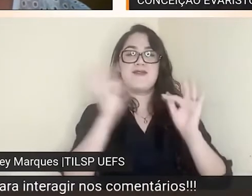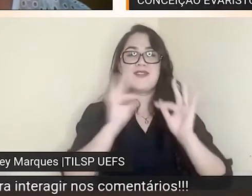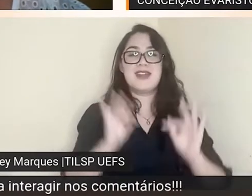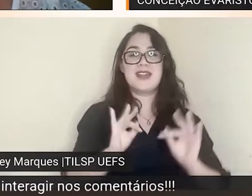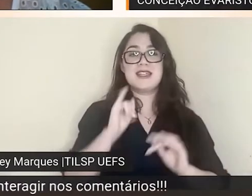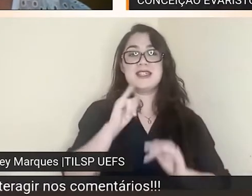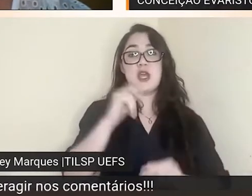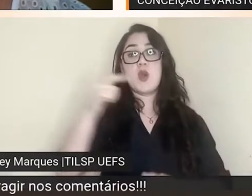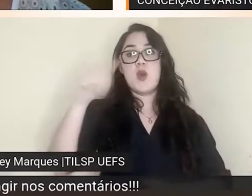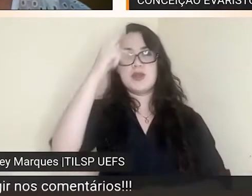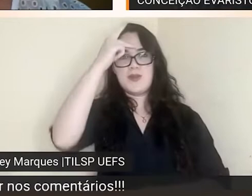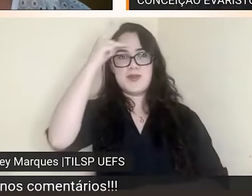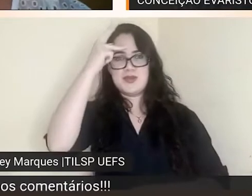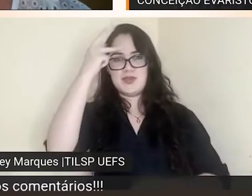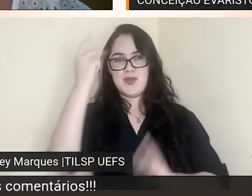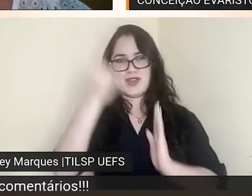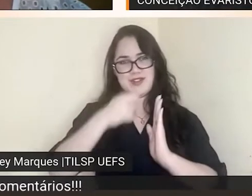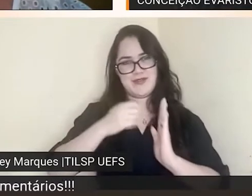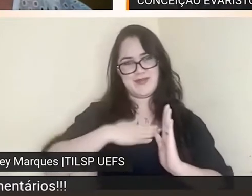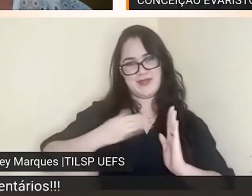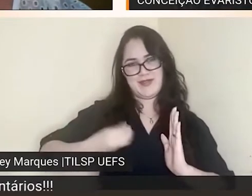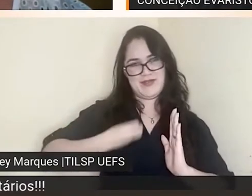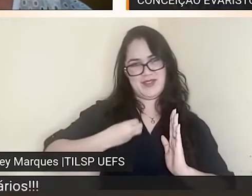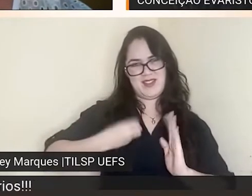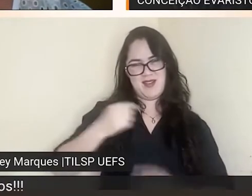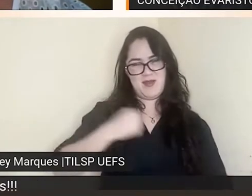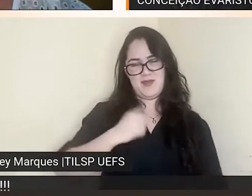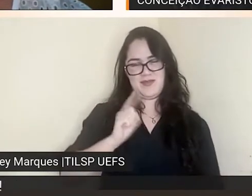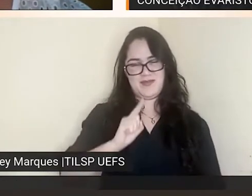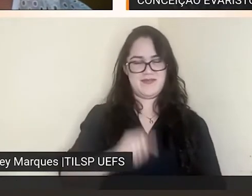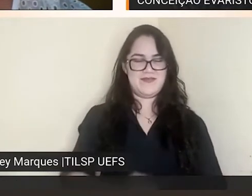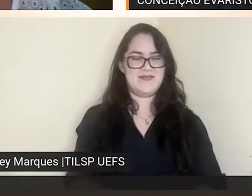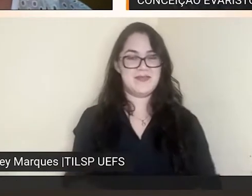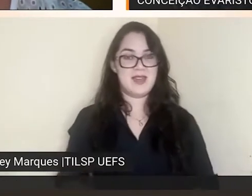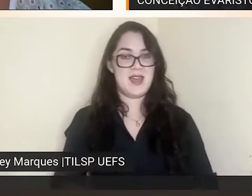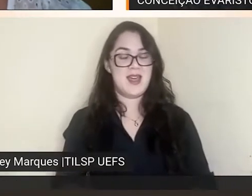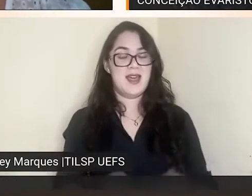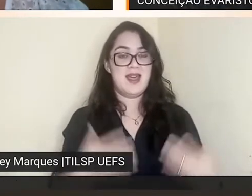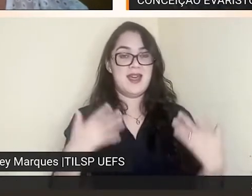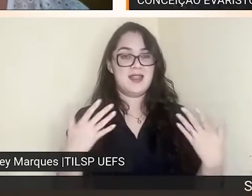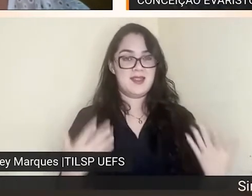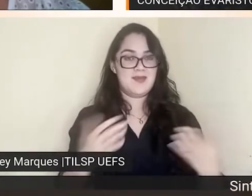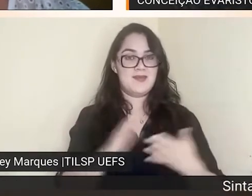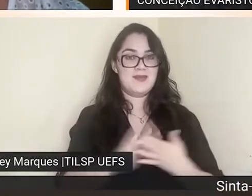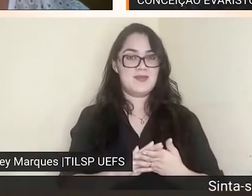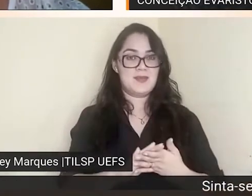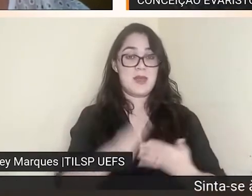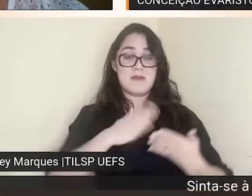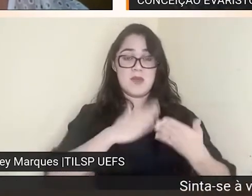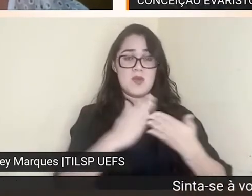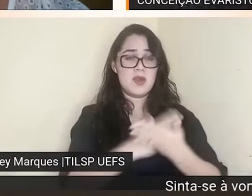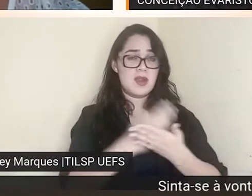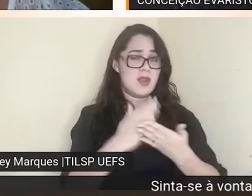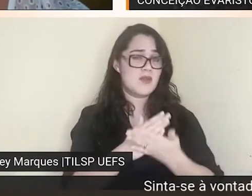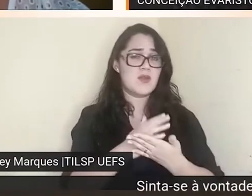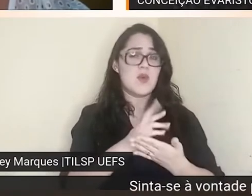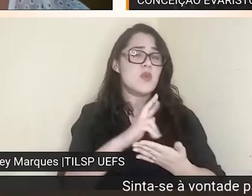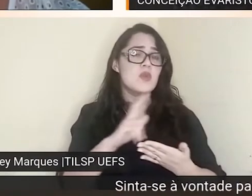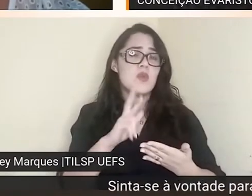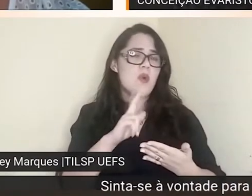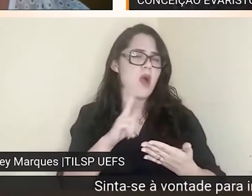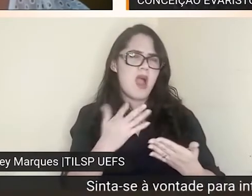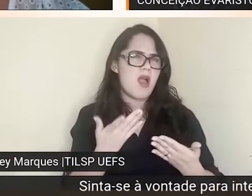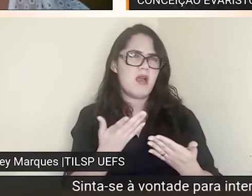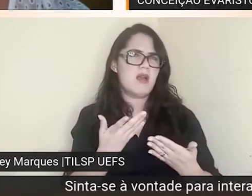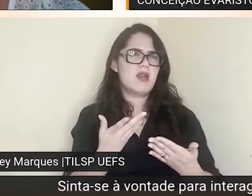Então, nenhuma obra minha eu consideraria como autobiográfica. E mesmo as